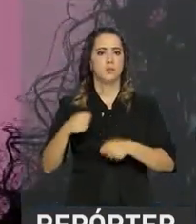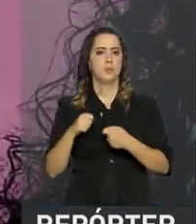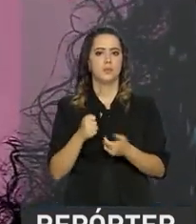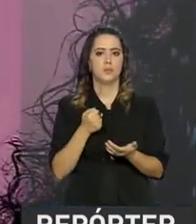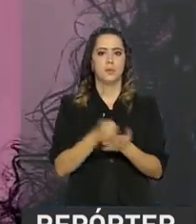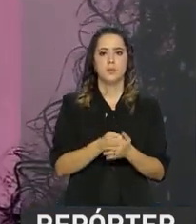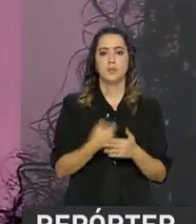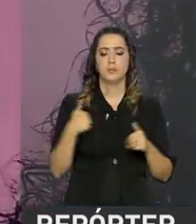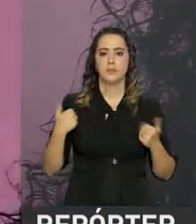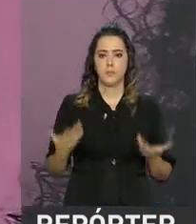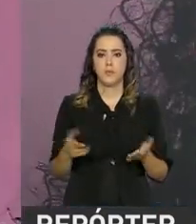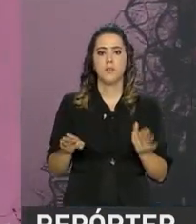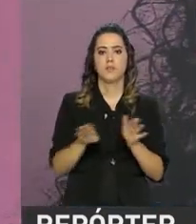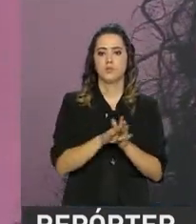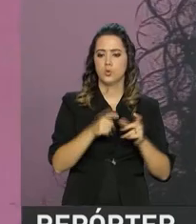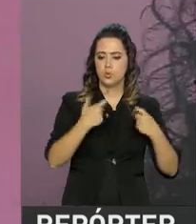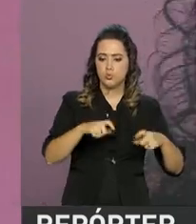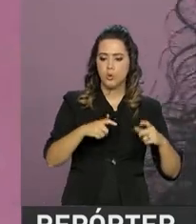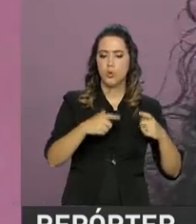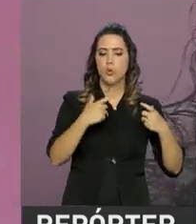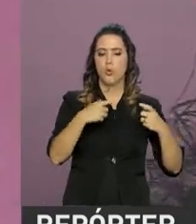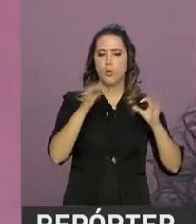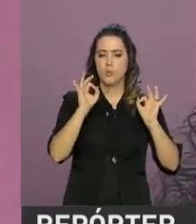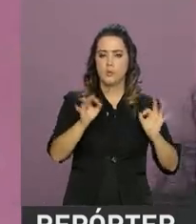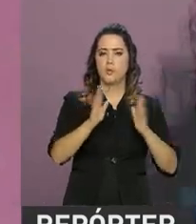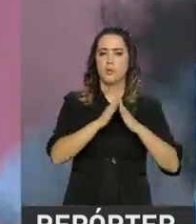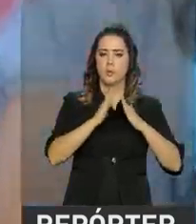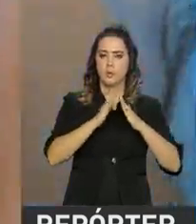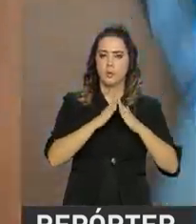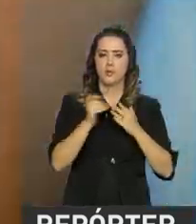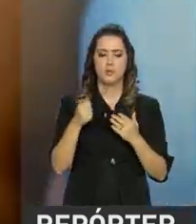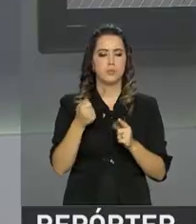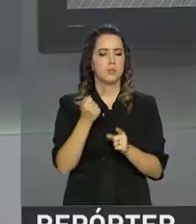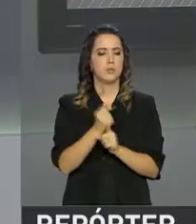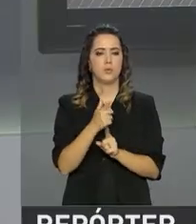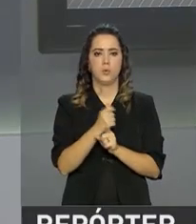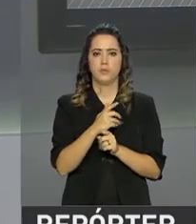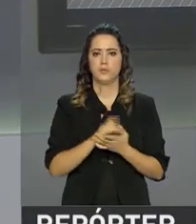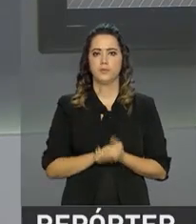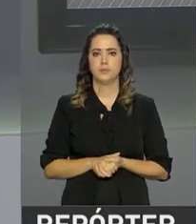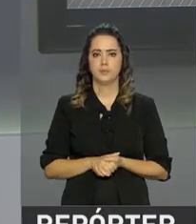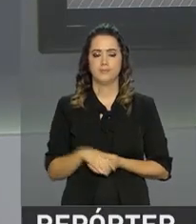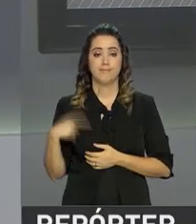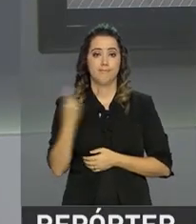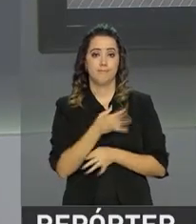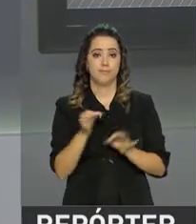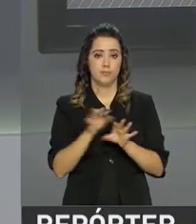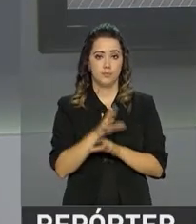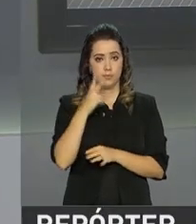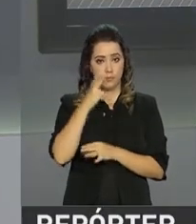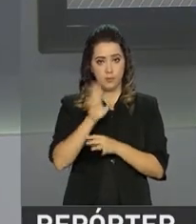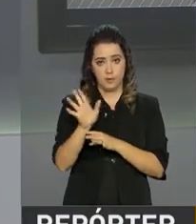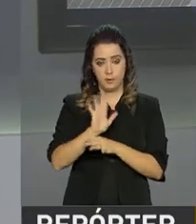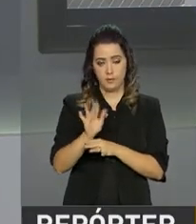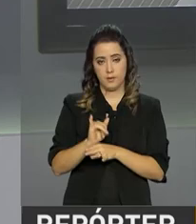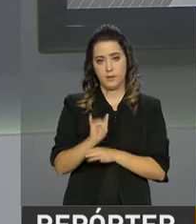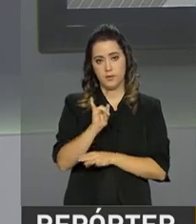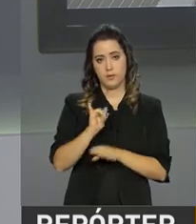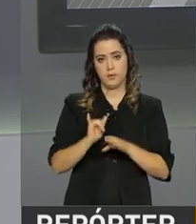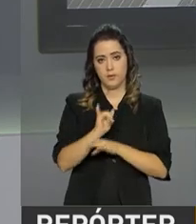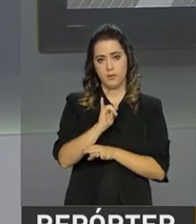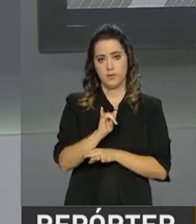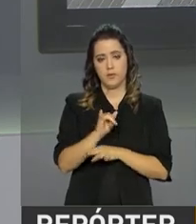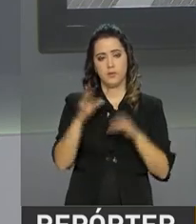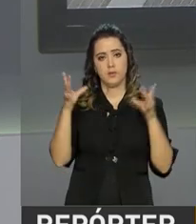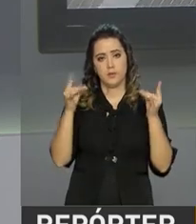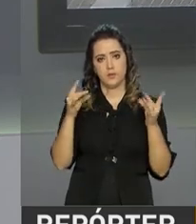fazer mais isso eles tinham onde morar para batalhar um futuro melhor pra eles nós ficamos por aqui você pode rever as reportagens